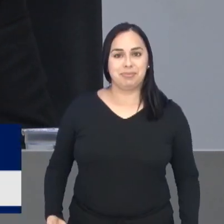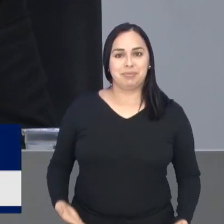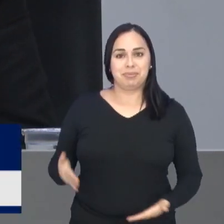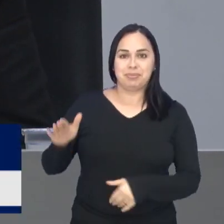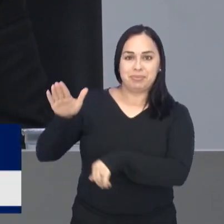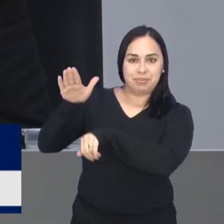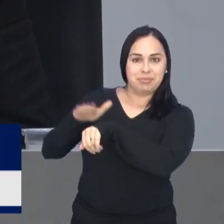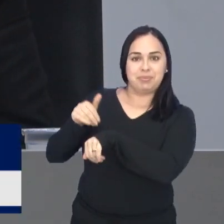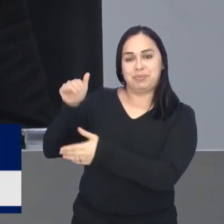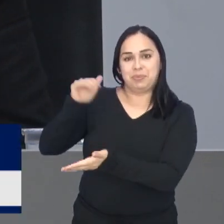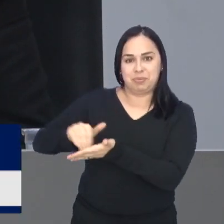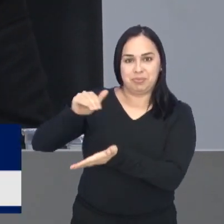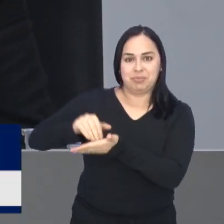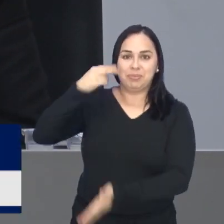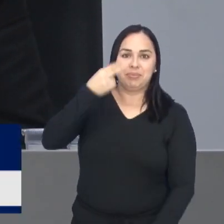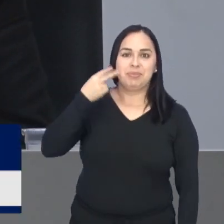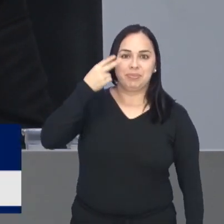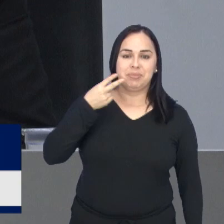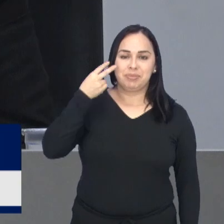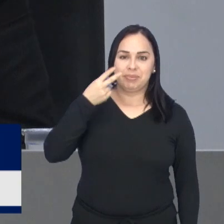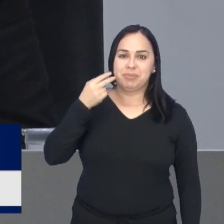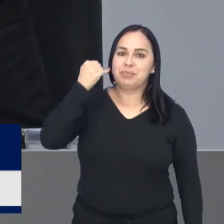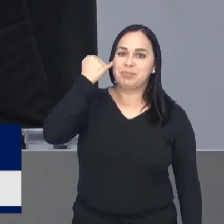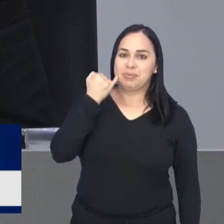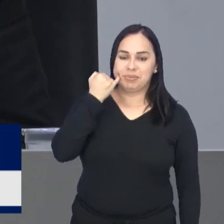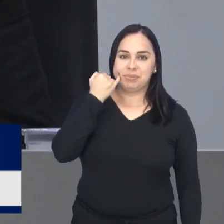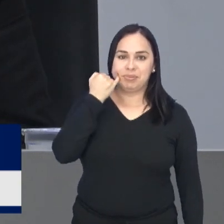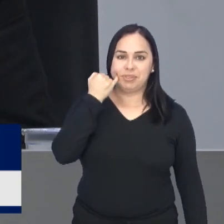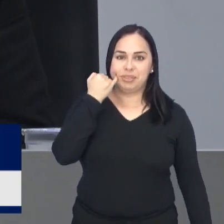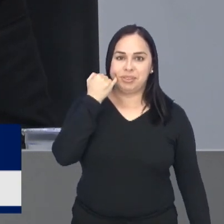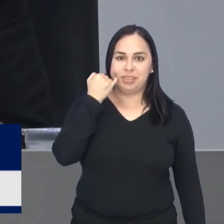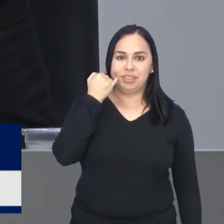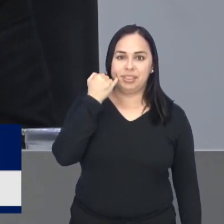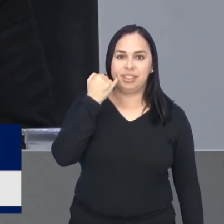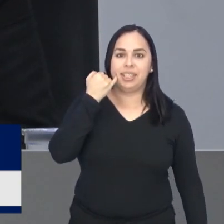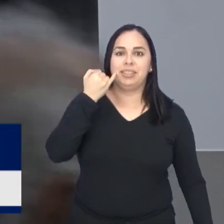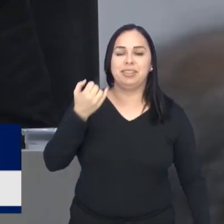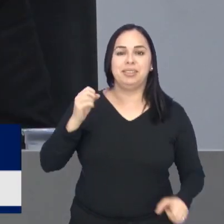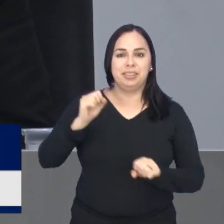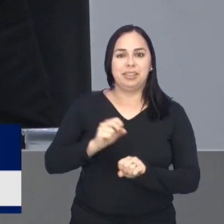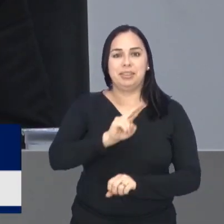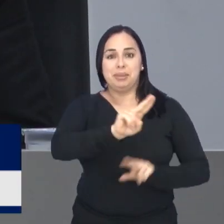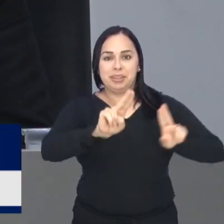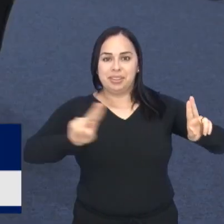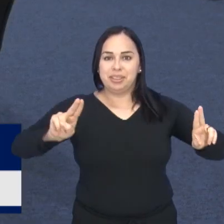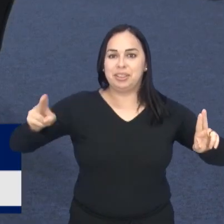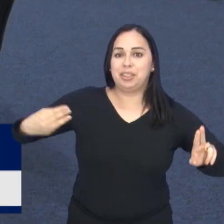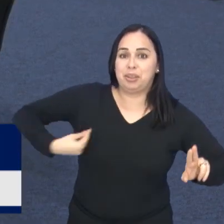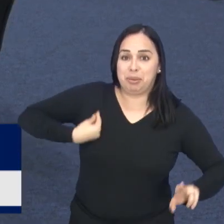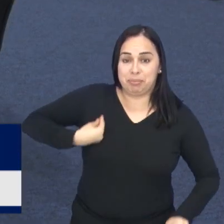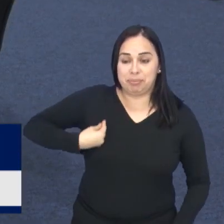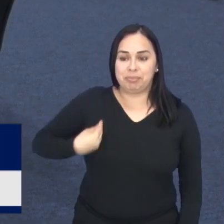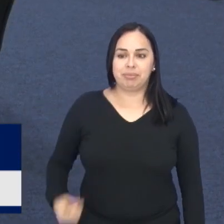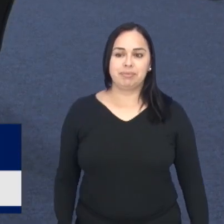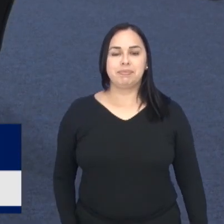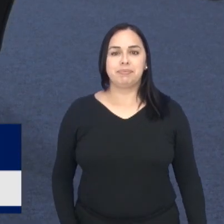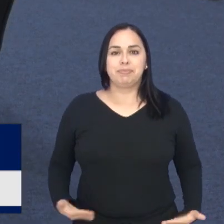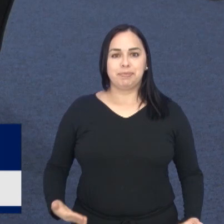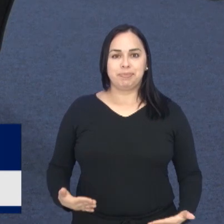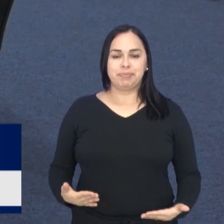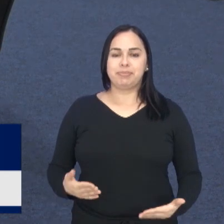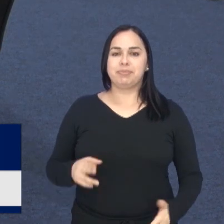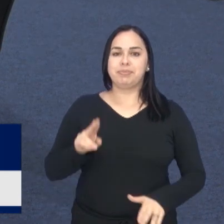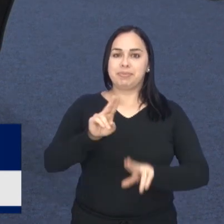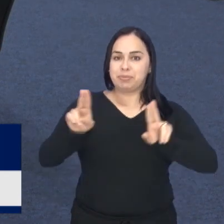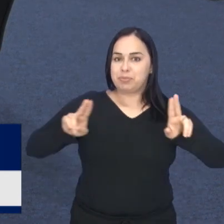Convoco o seu secretário, o vereador José Luiz Nunes, para fazer verificação de presença. Estão presentes